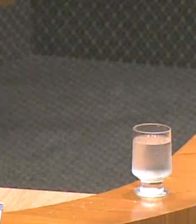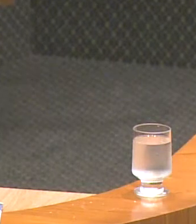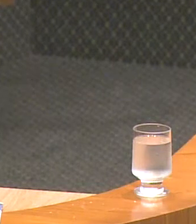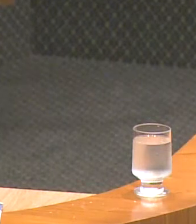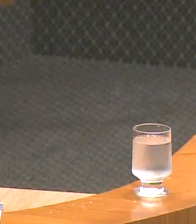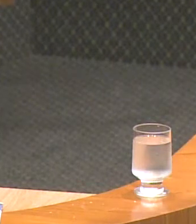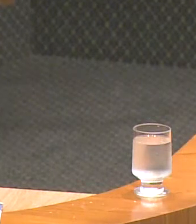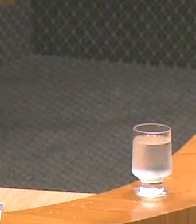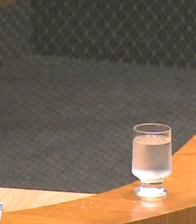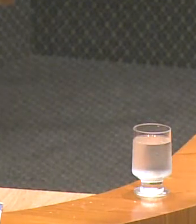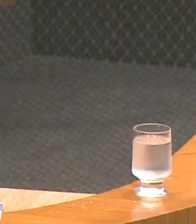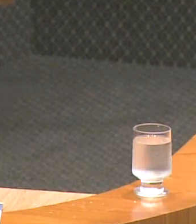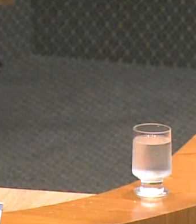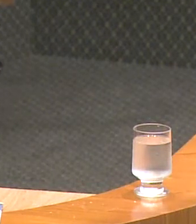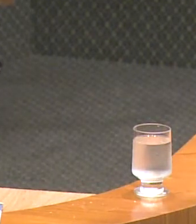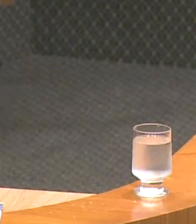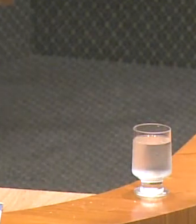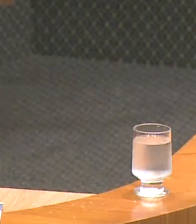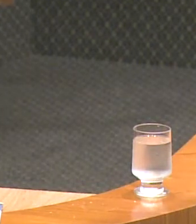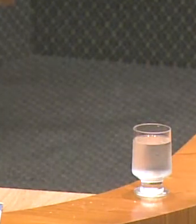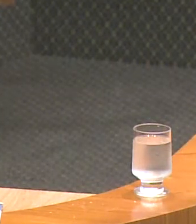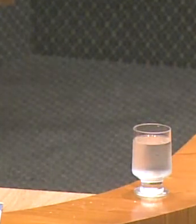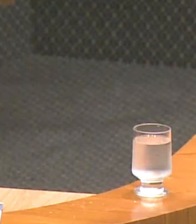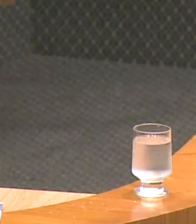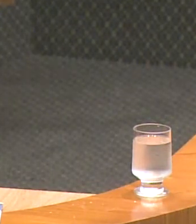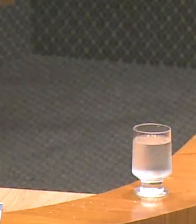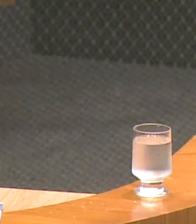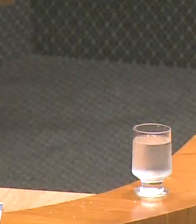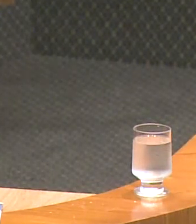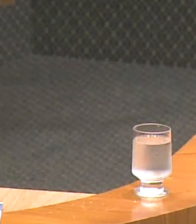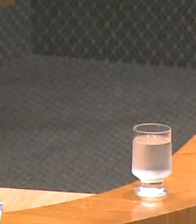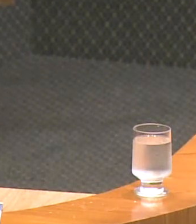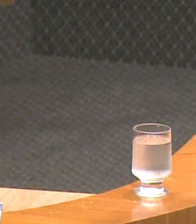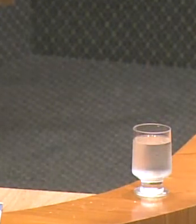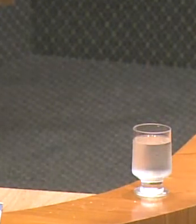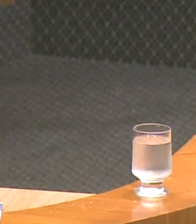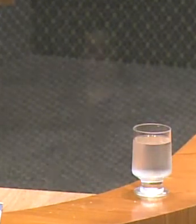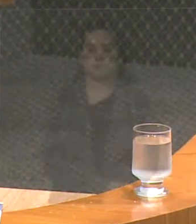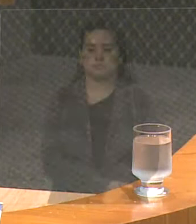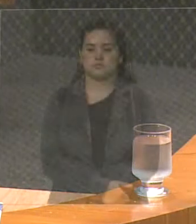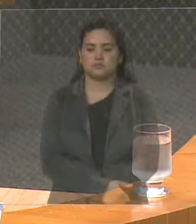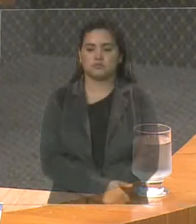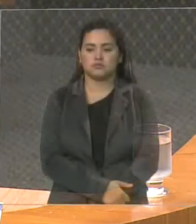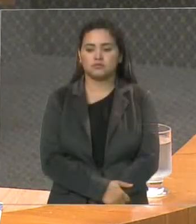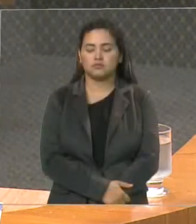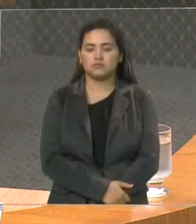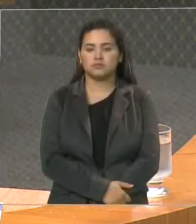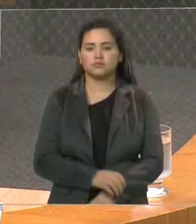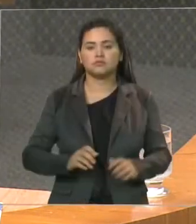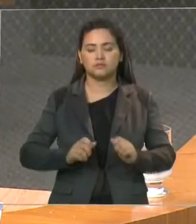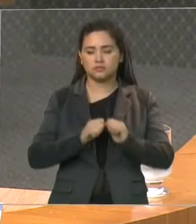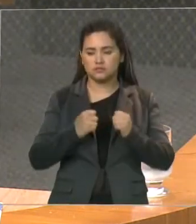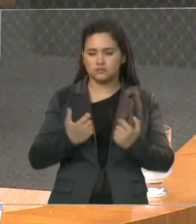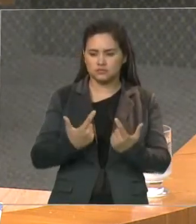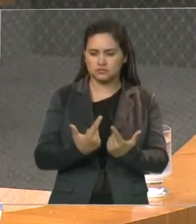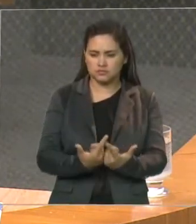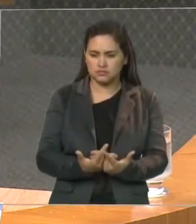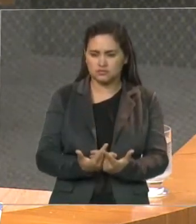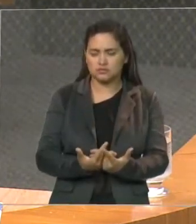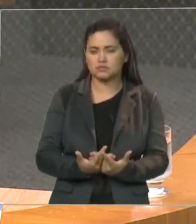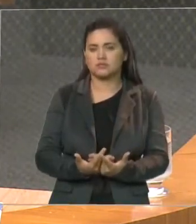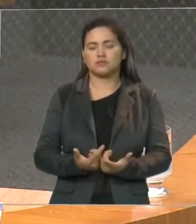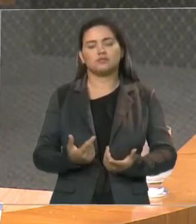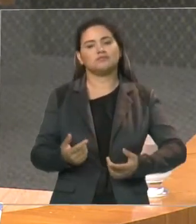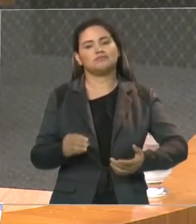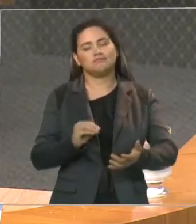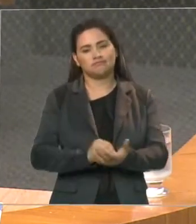Maranhão tem se furtado daquele que é o seu principal papel, que é de fiscalizar os atos do Poder Executivo.